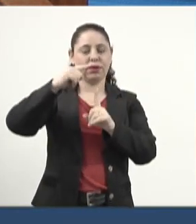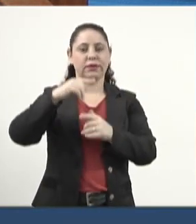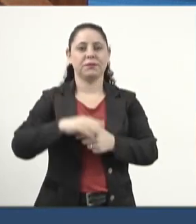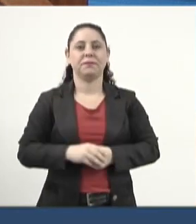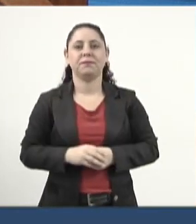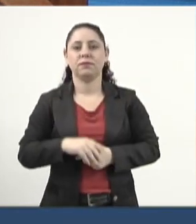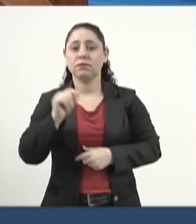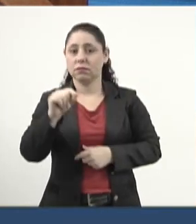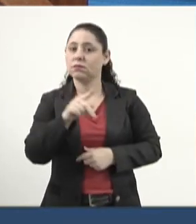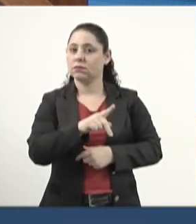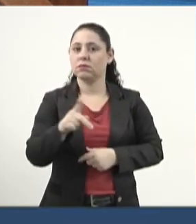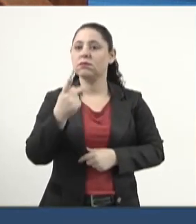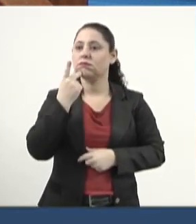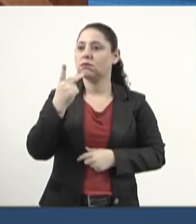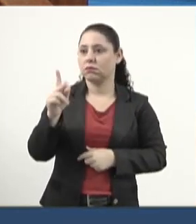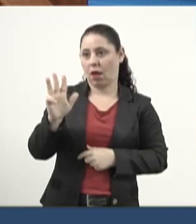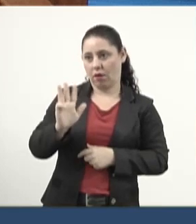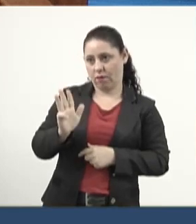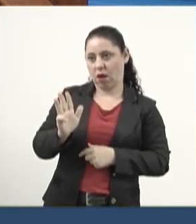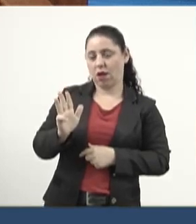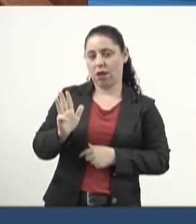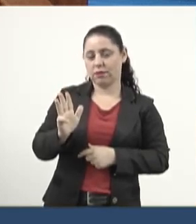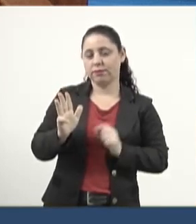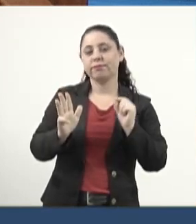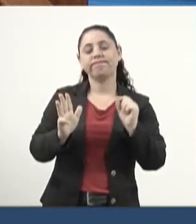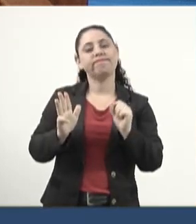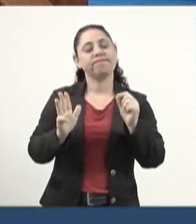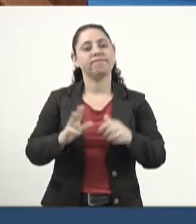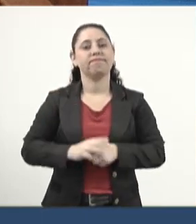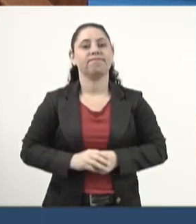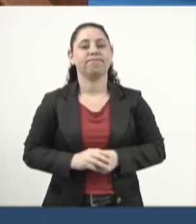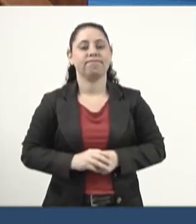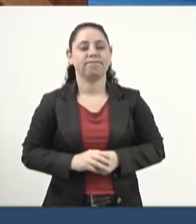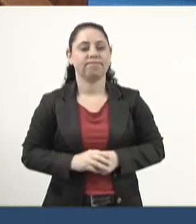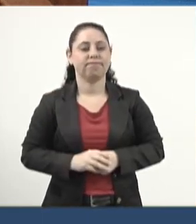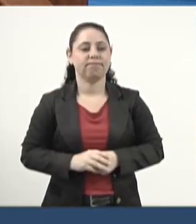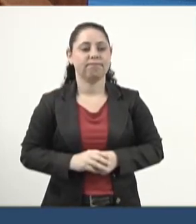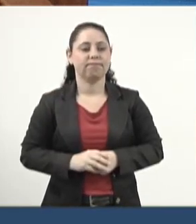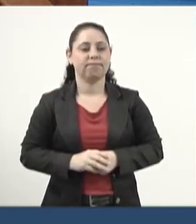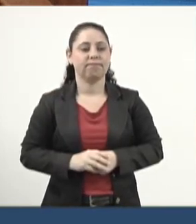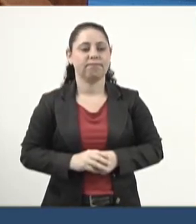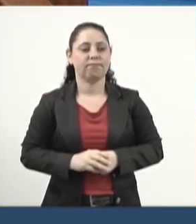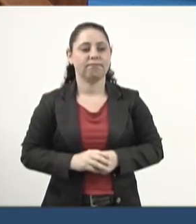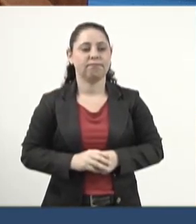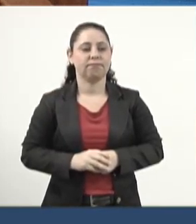que o presidente Lula colocou no seu discurso, hoje eu não consigo falar,